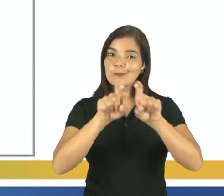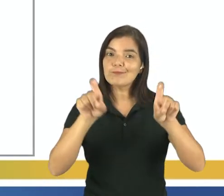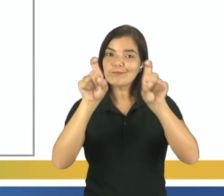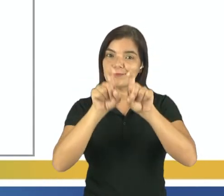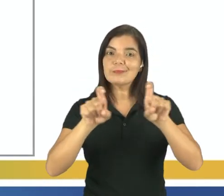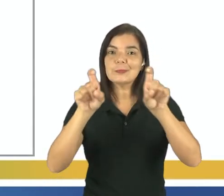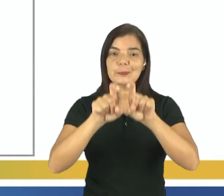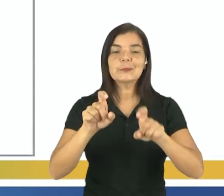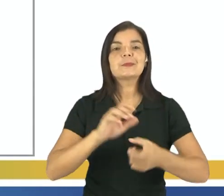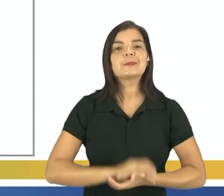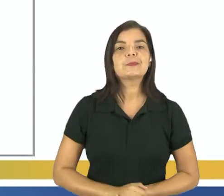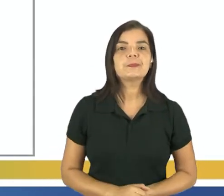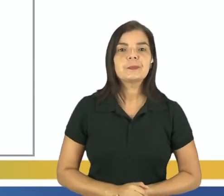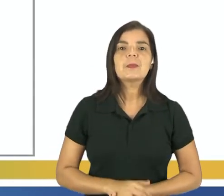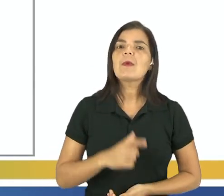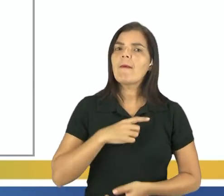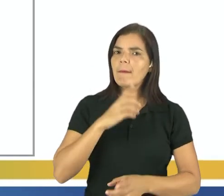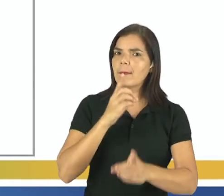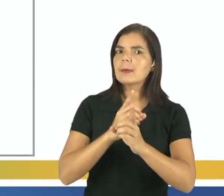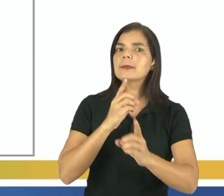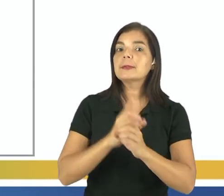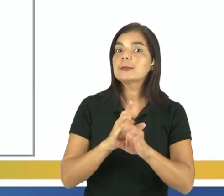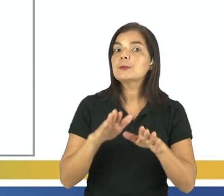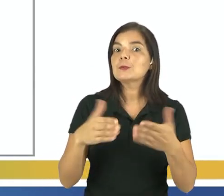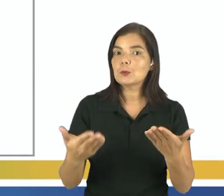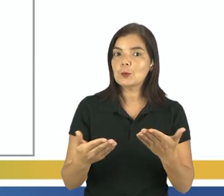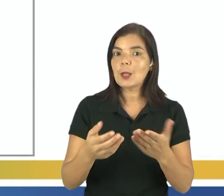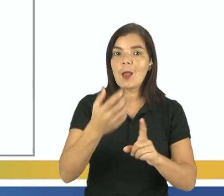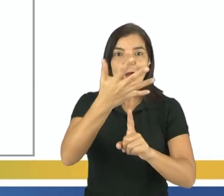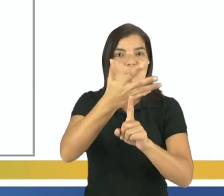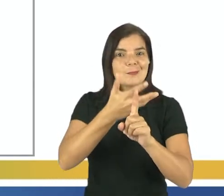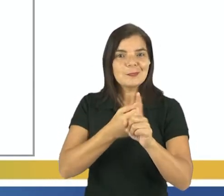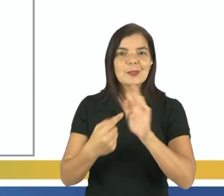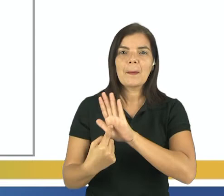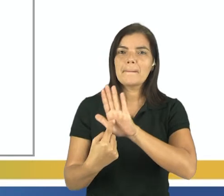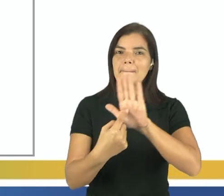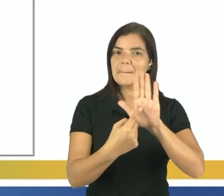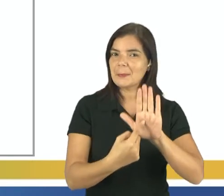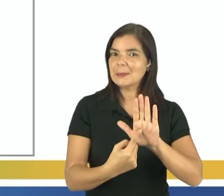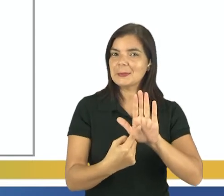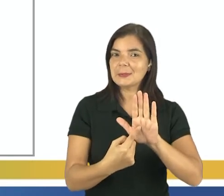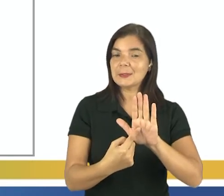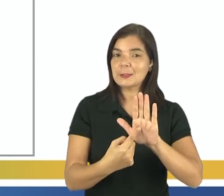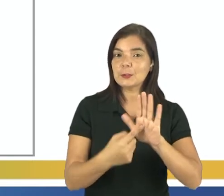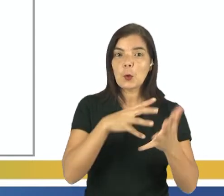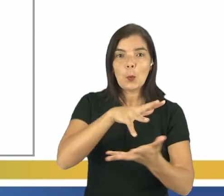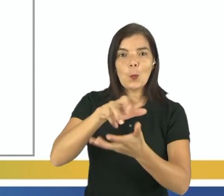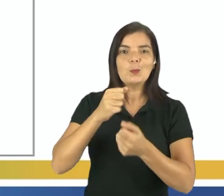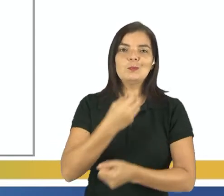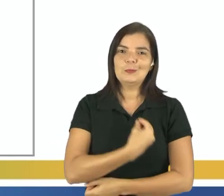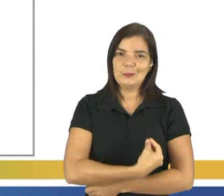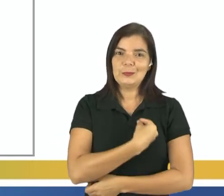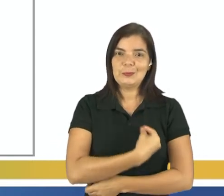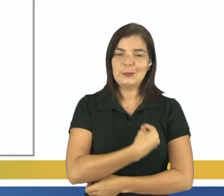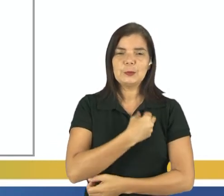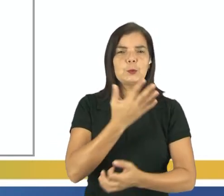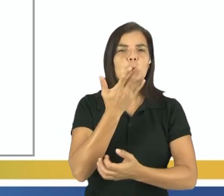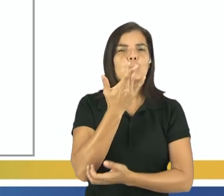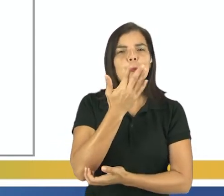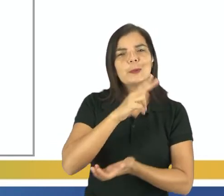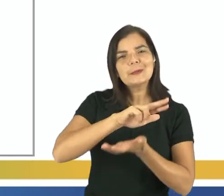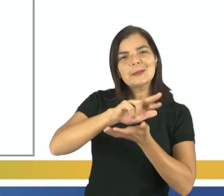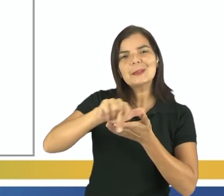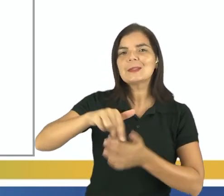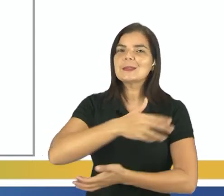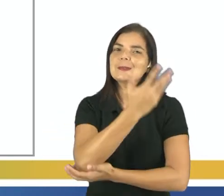janelas pelo computador. Ela encontra, então, o artista que apresenta a pequena um mundo vivo, cheio de cores